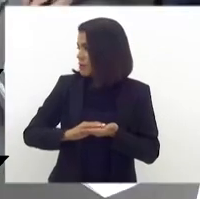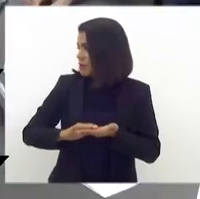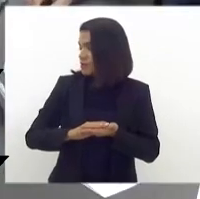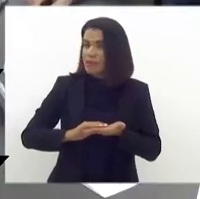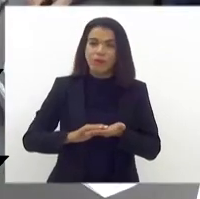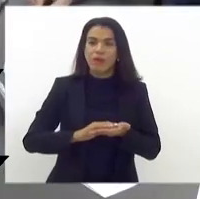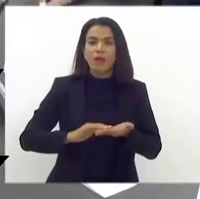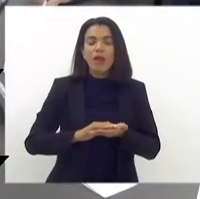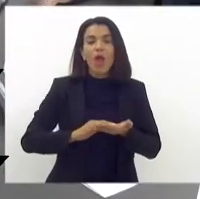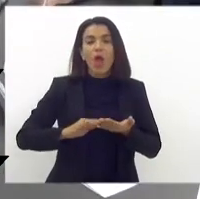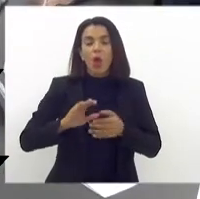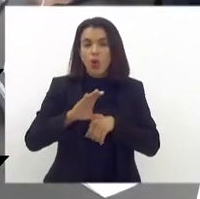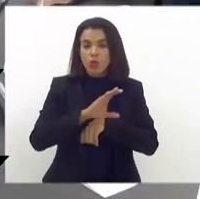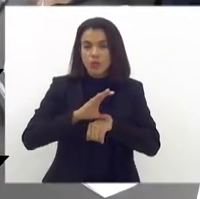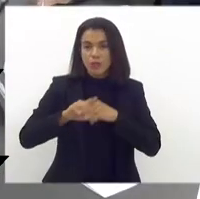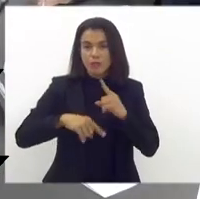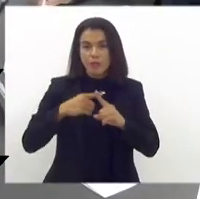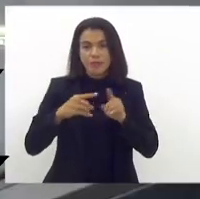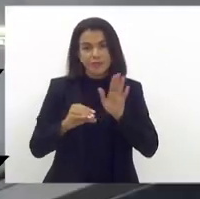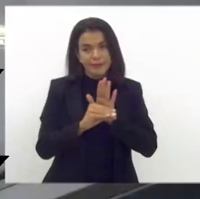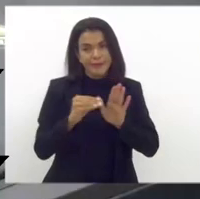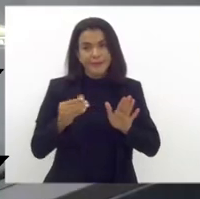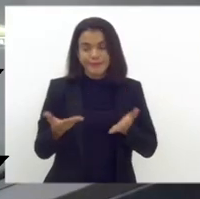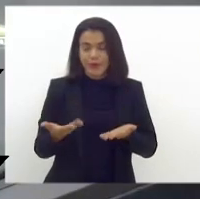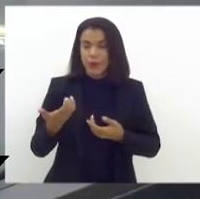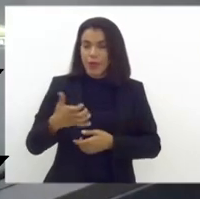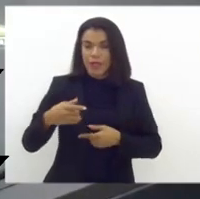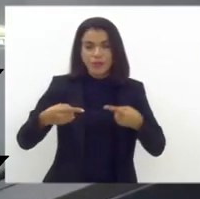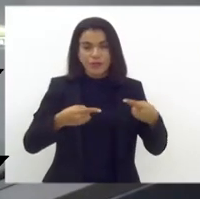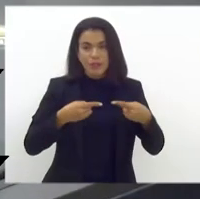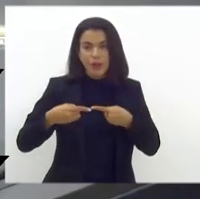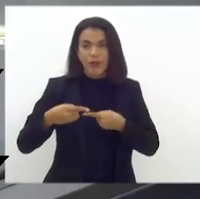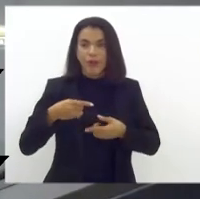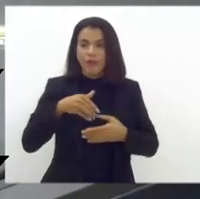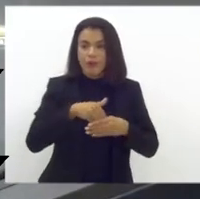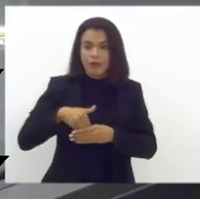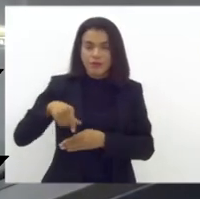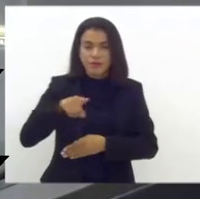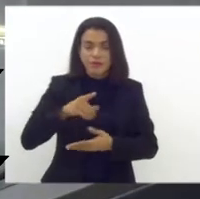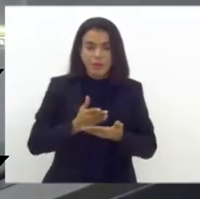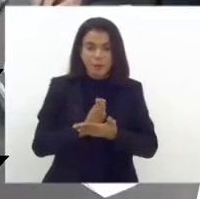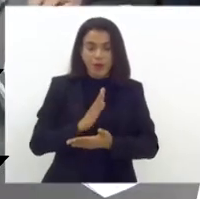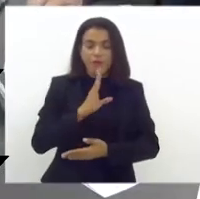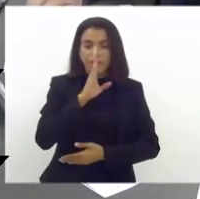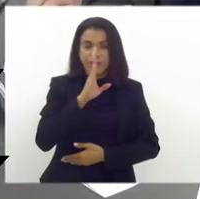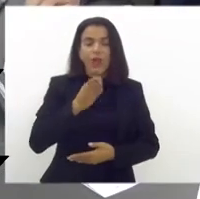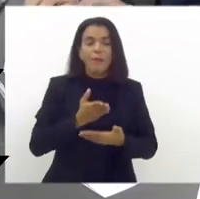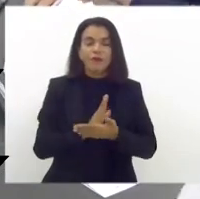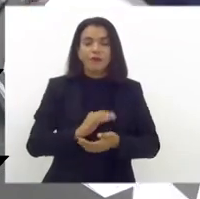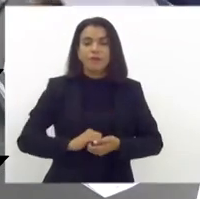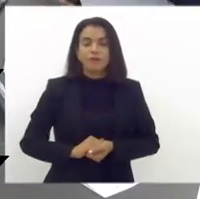Pela constitucionalidade com emendas. Em discussão. Não havendo quem queira discutir, encerrada a discussão. Em votação, senhores que aprovam, permaneçam como estão.